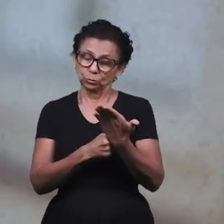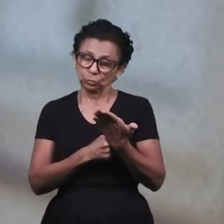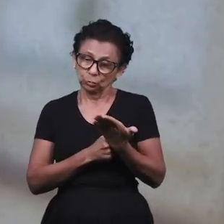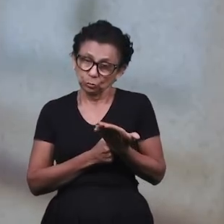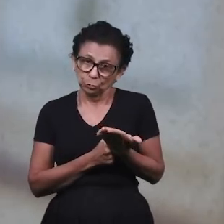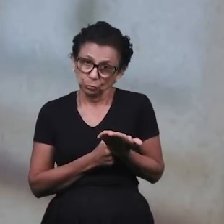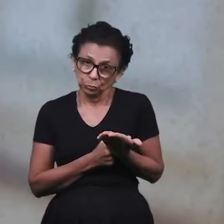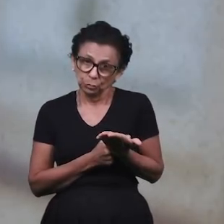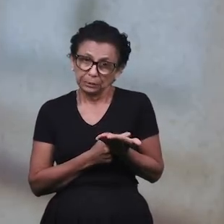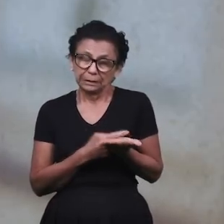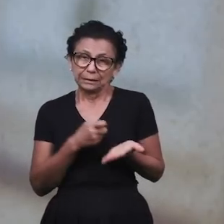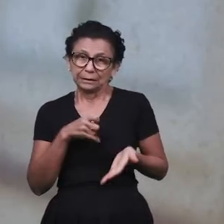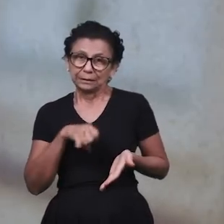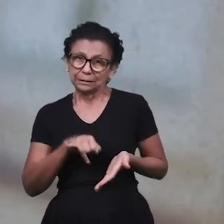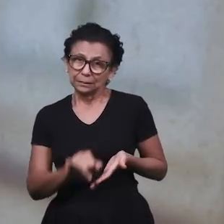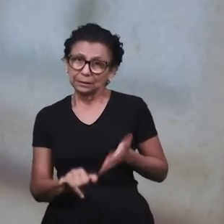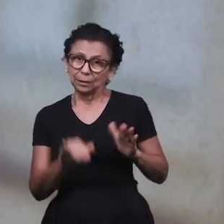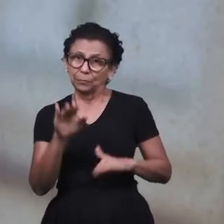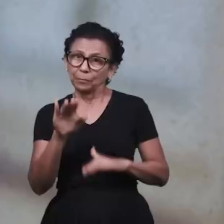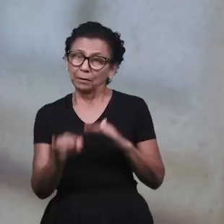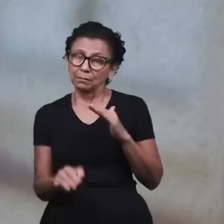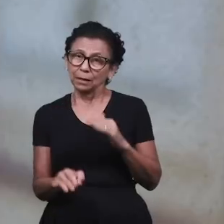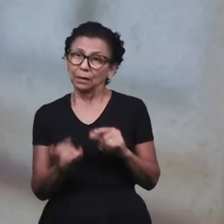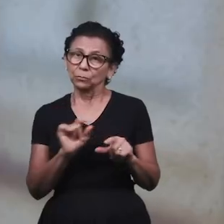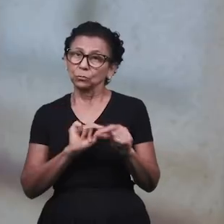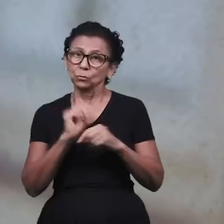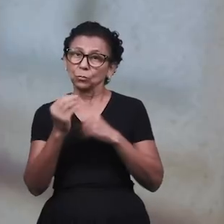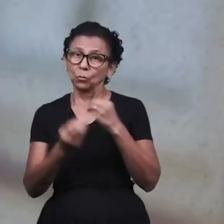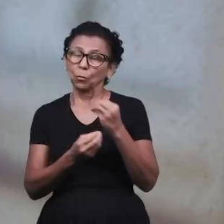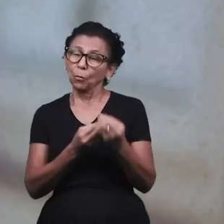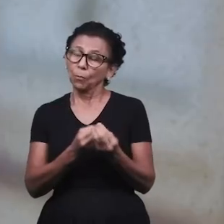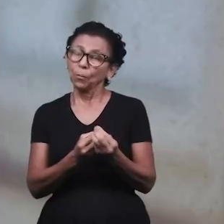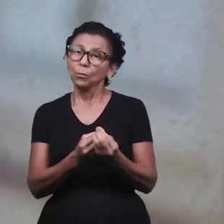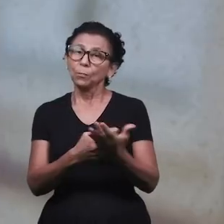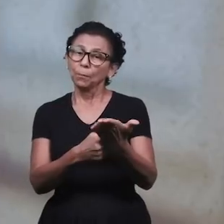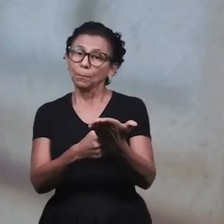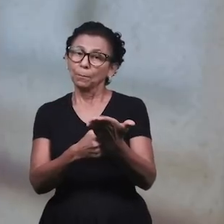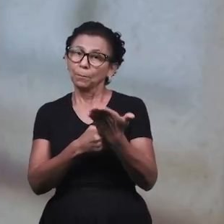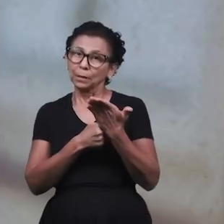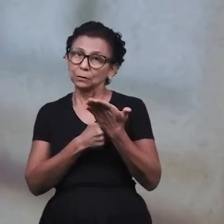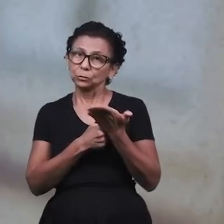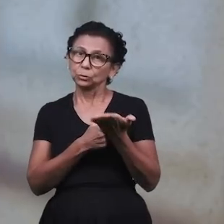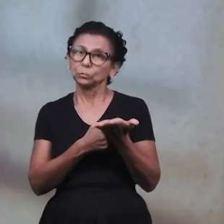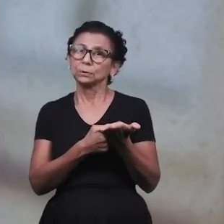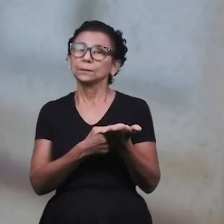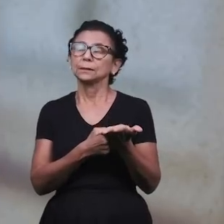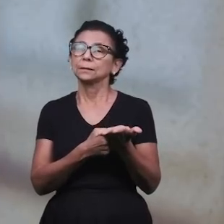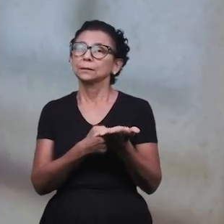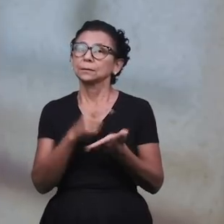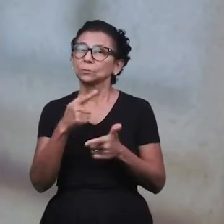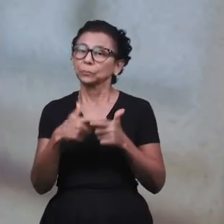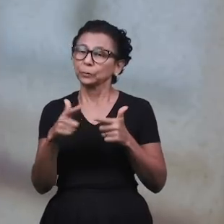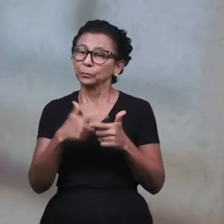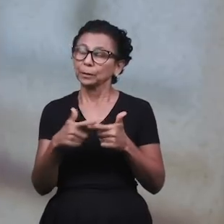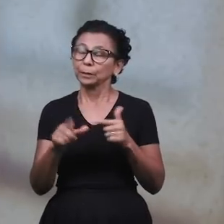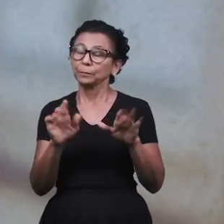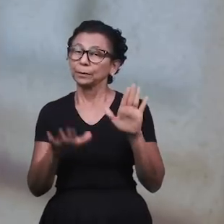for exitoso no meu recurso, aí a parte ela pode sim ter que pagar